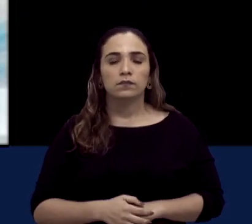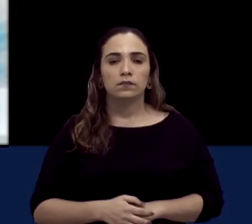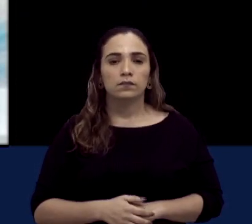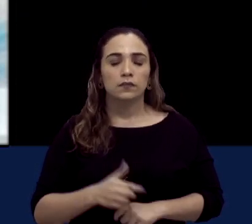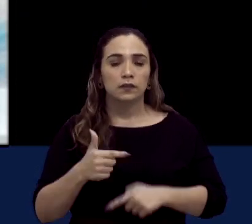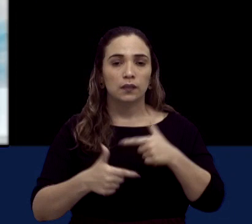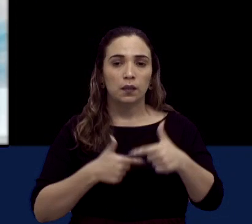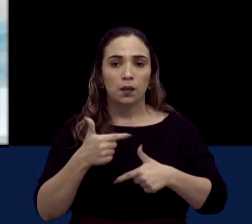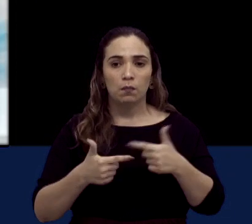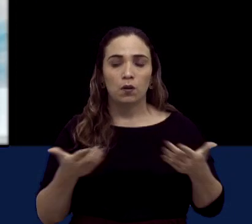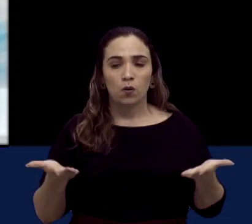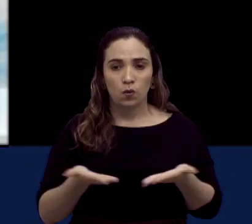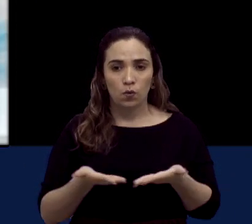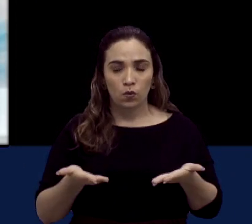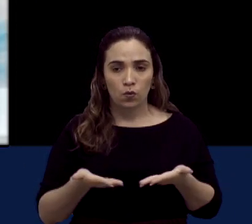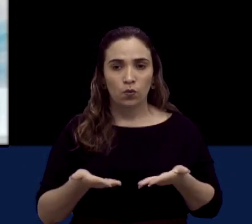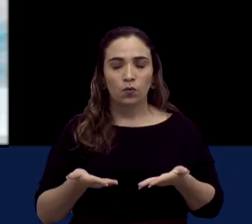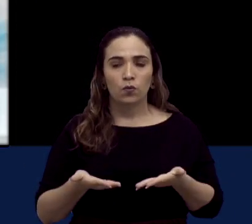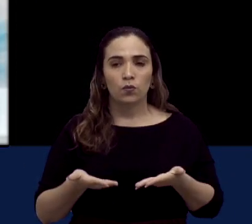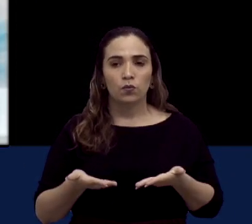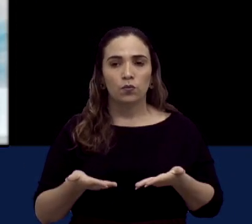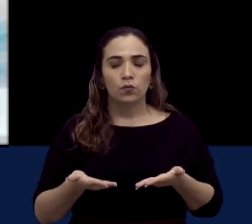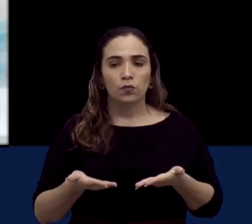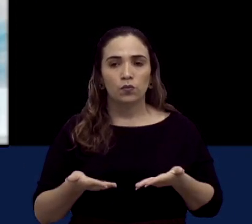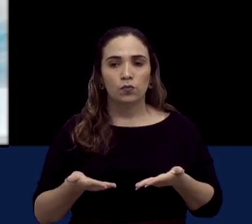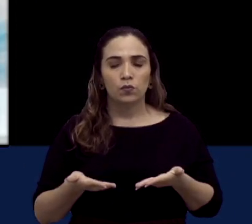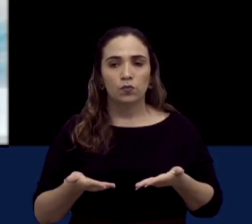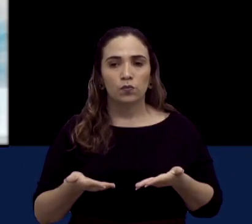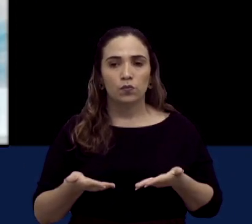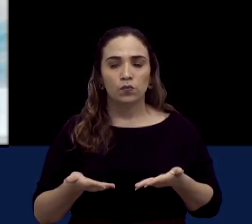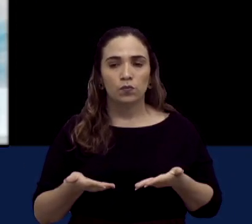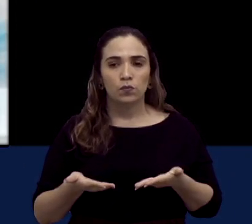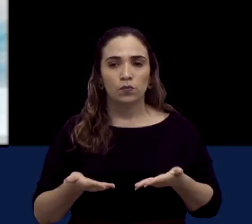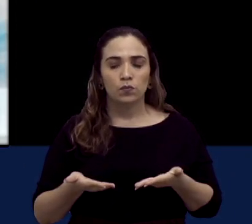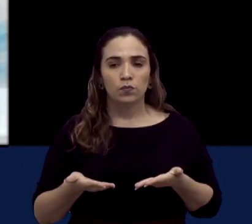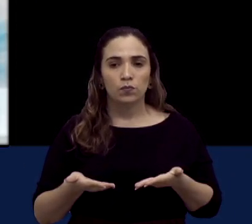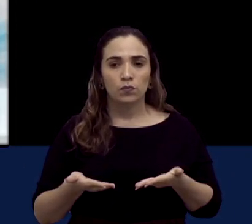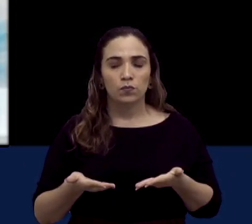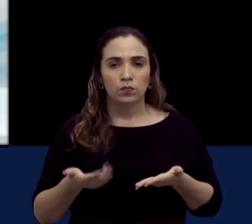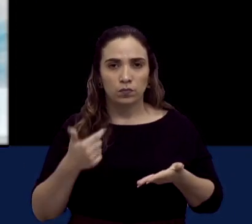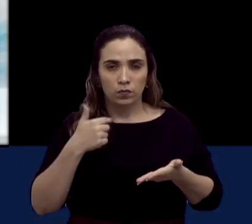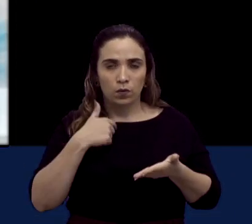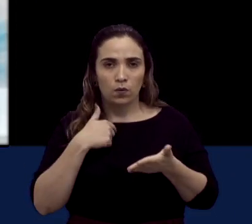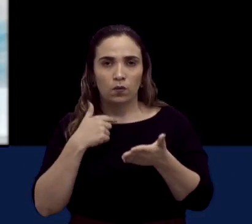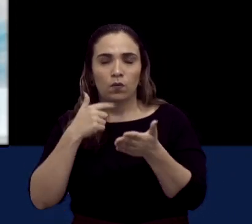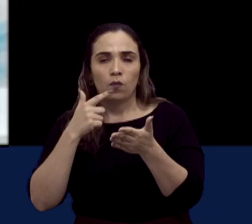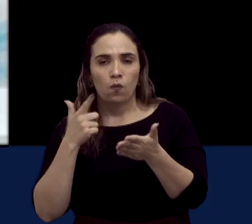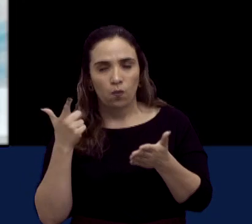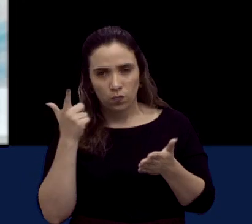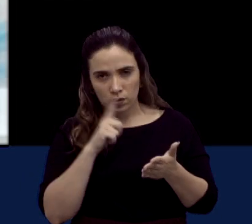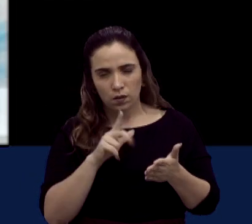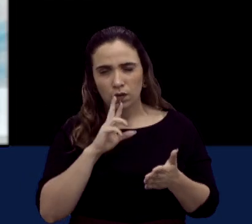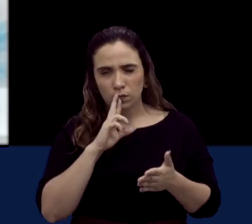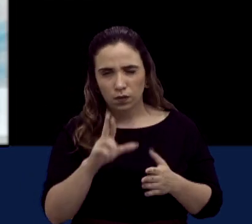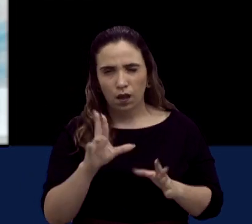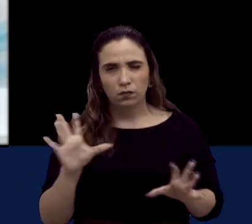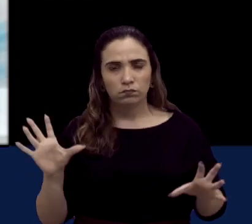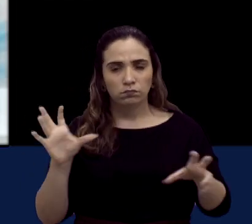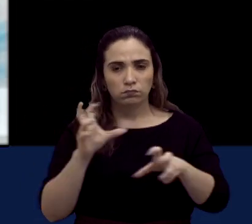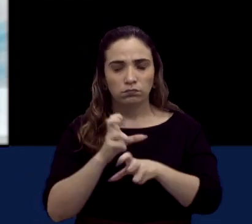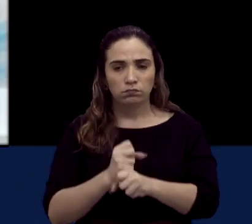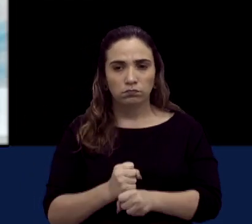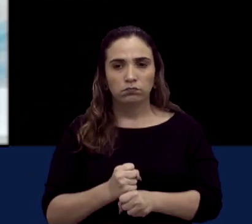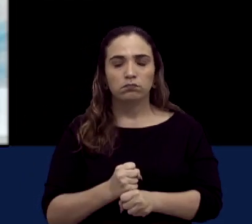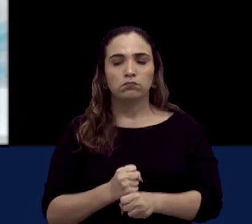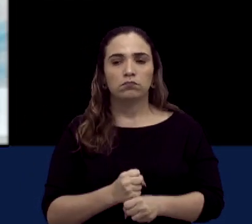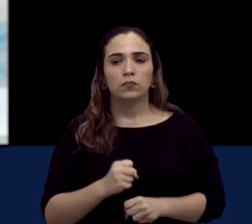trabalho hoje, eu estou, assim, seguindo essa gestão por resultado? Aí você dá